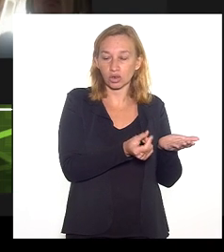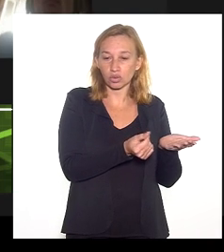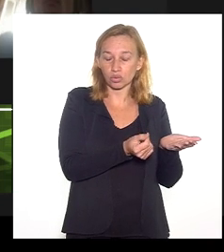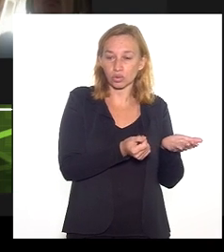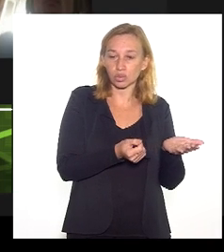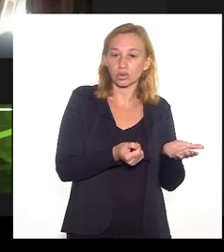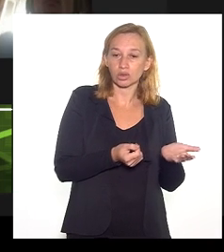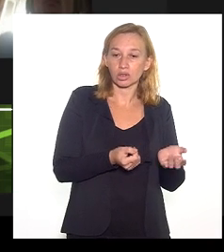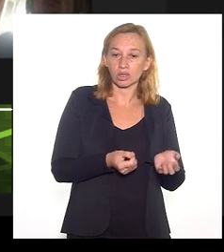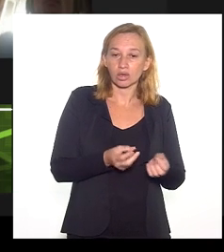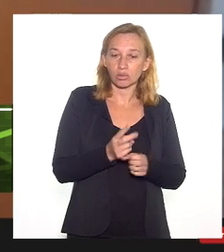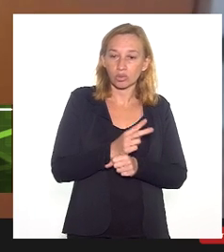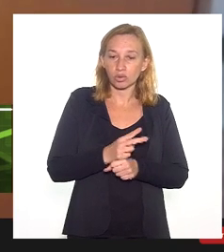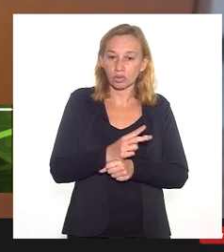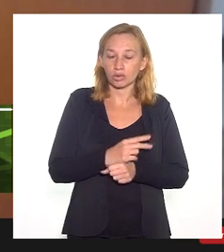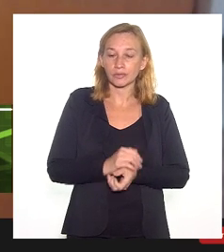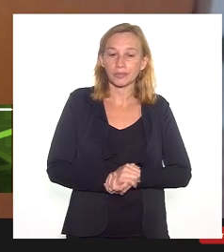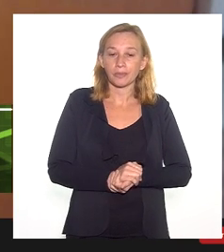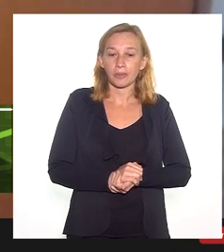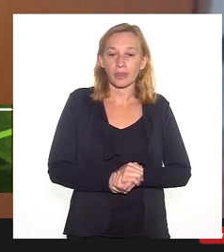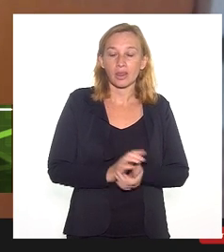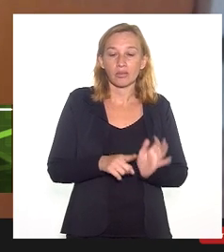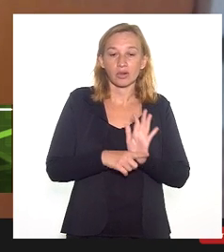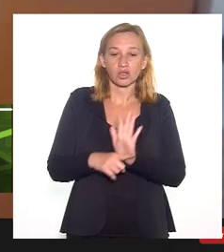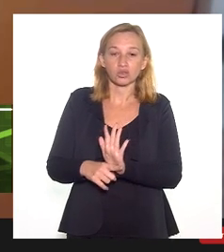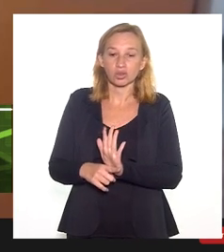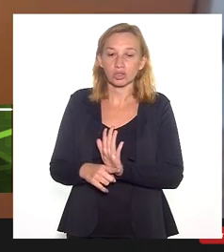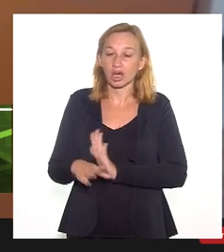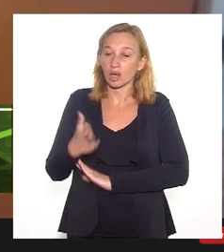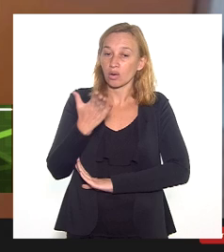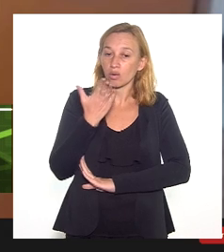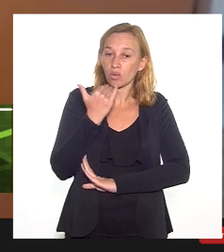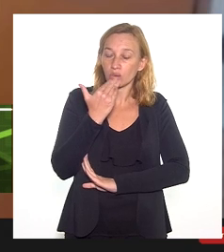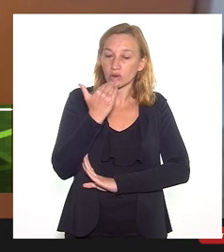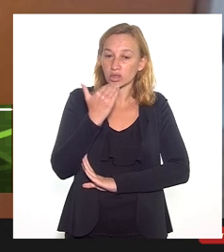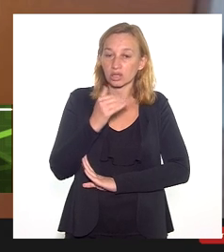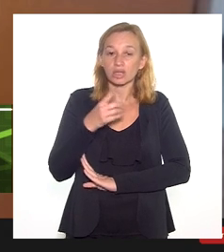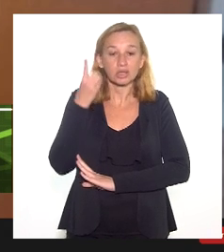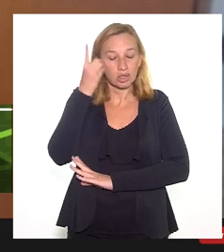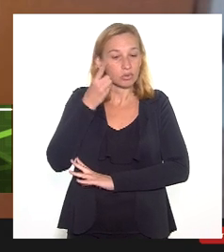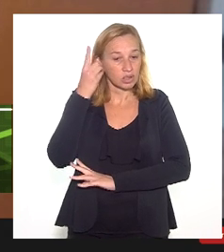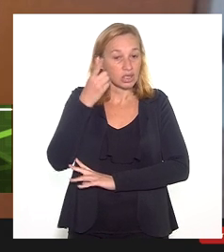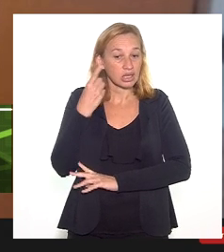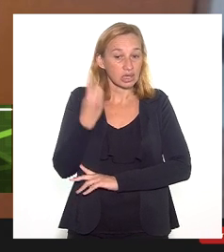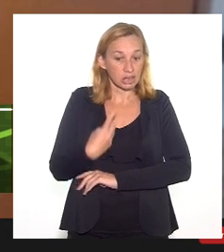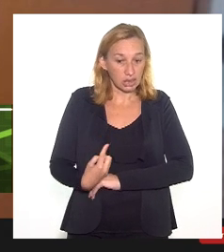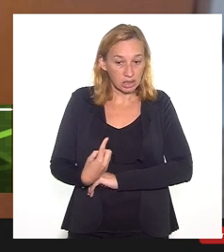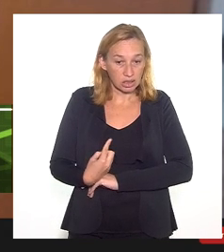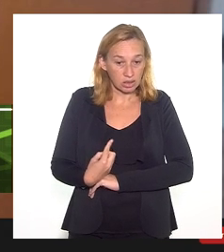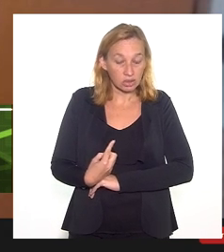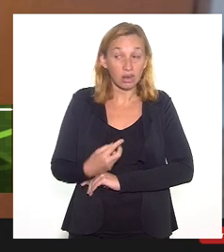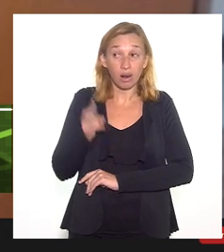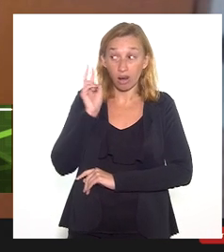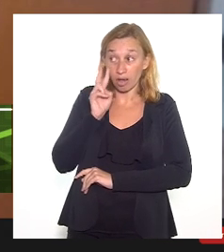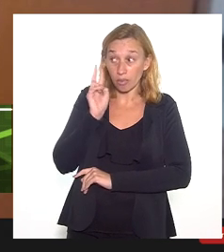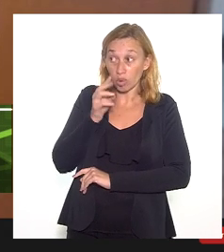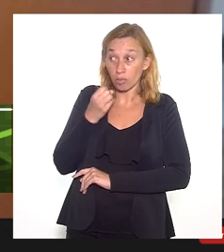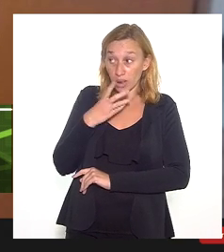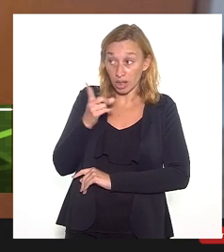para o auxílio alimentação que a deputada Dani Monteiro bem lembrou,